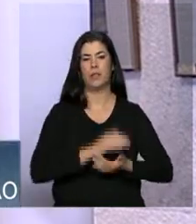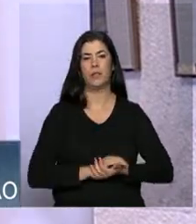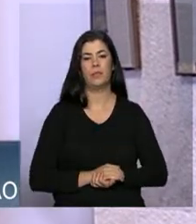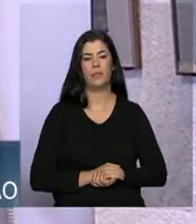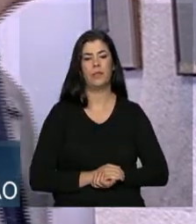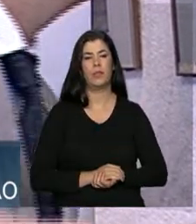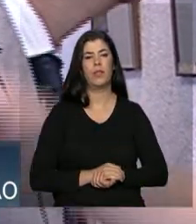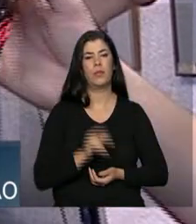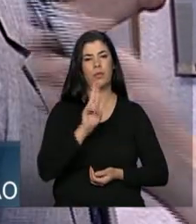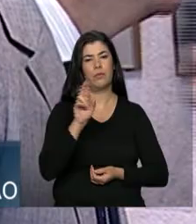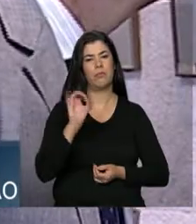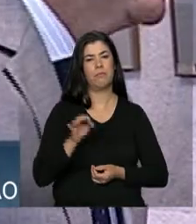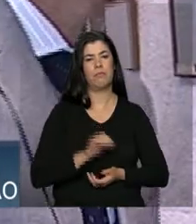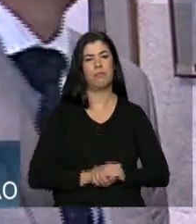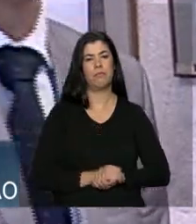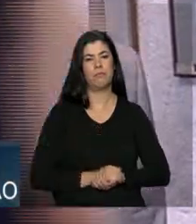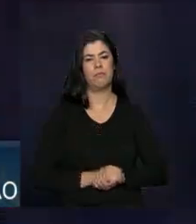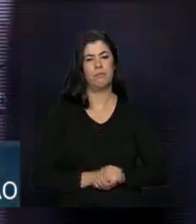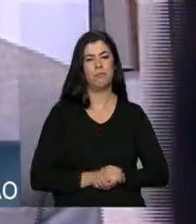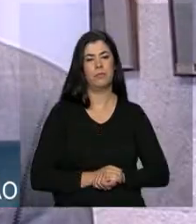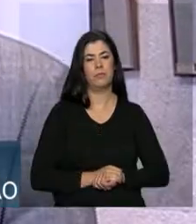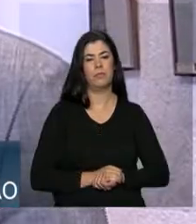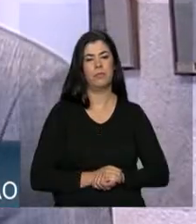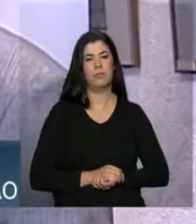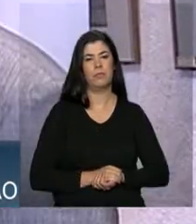Obrigada. É, o nome é Zika. Zika vírus.